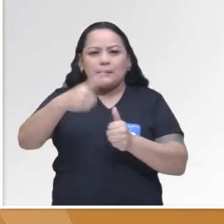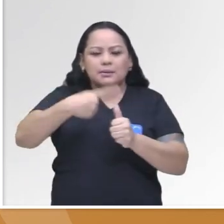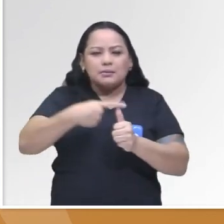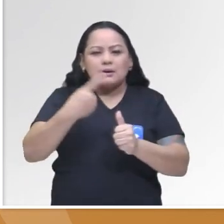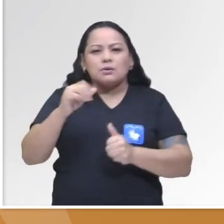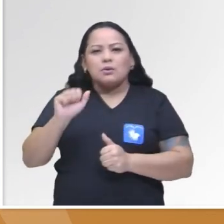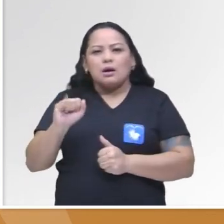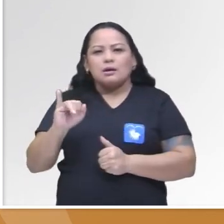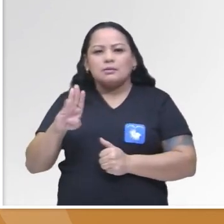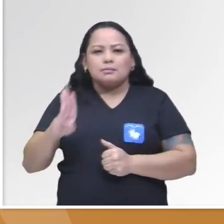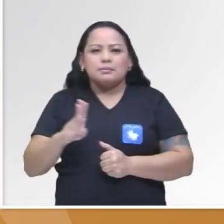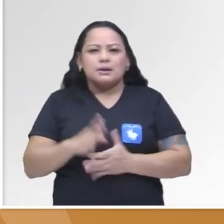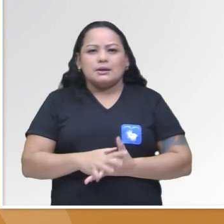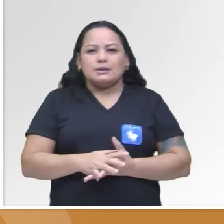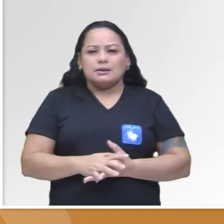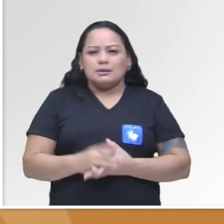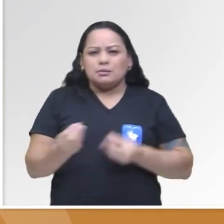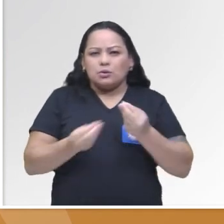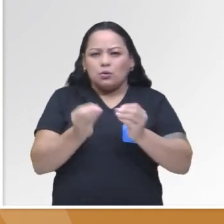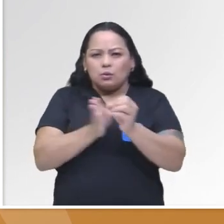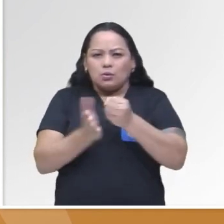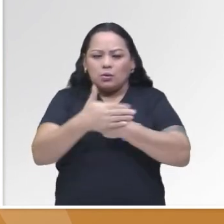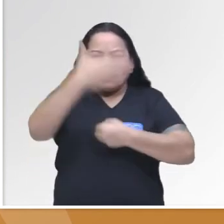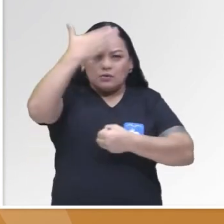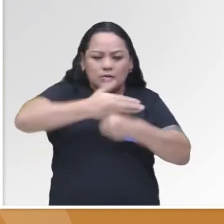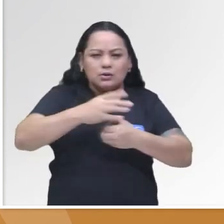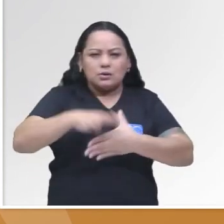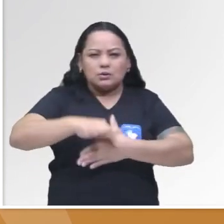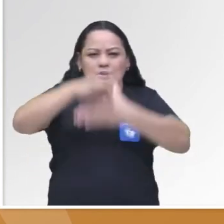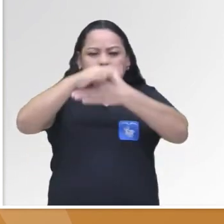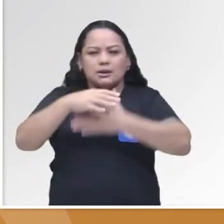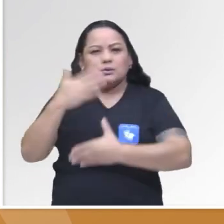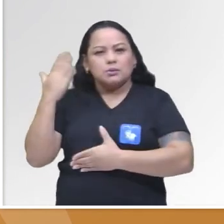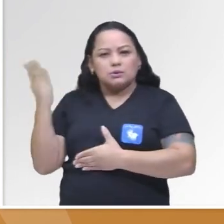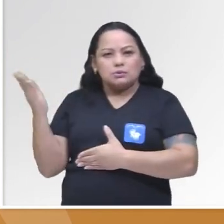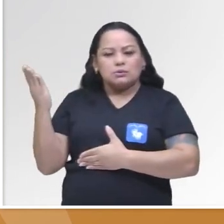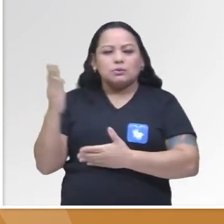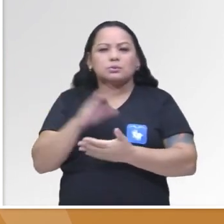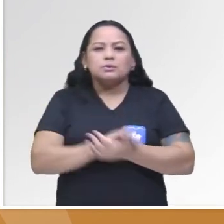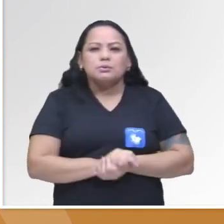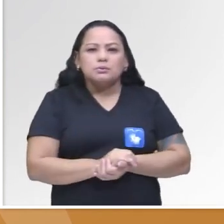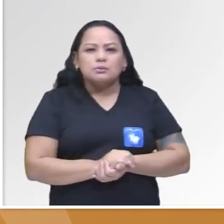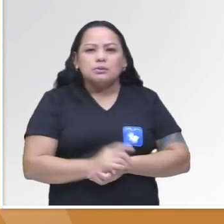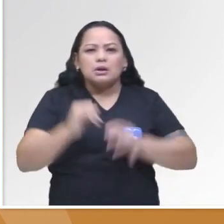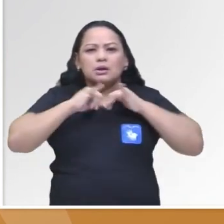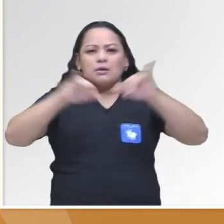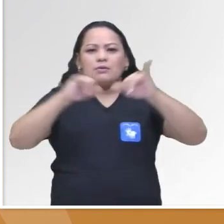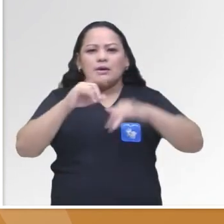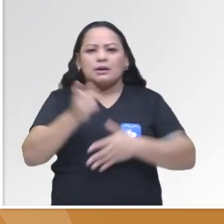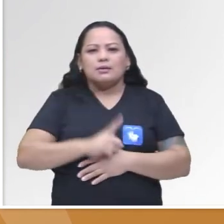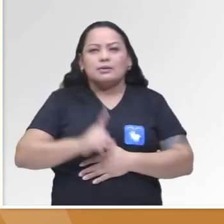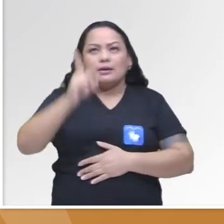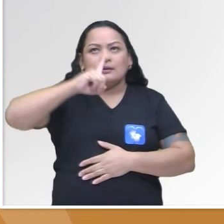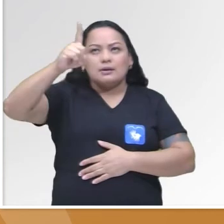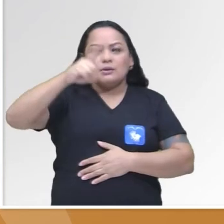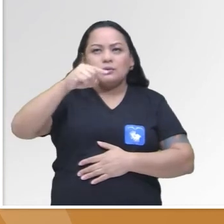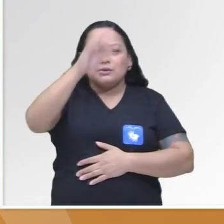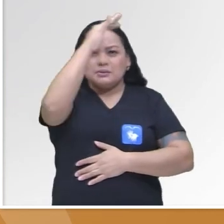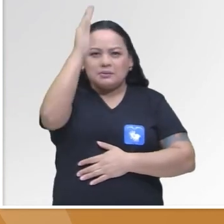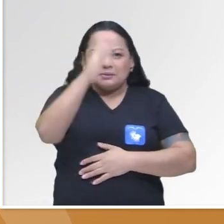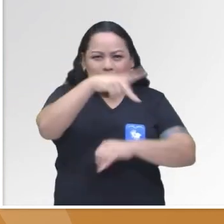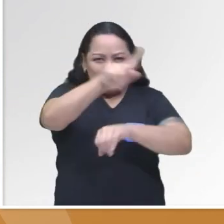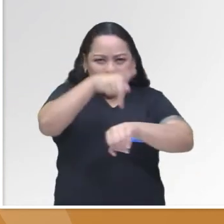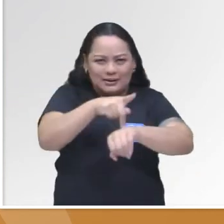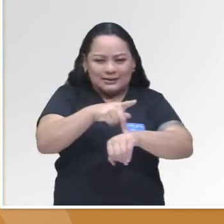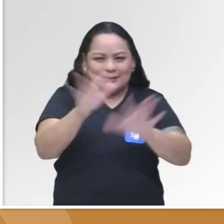de caráter fascista, liderada por Plínio Salgado, que tinha por lema Deus, Pátria e Família. E observa que nós